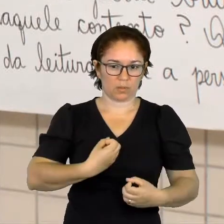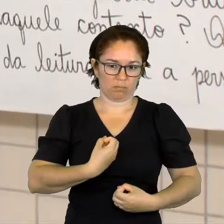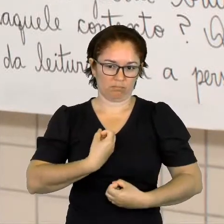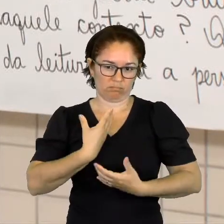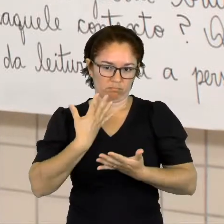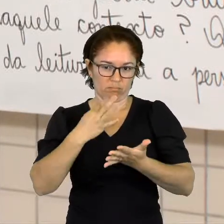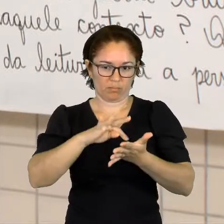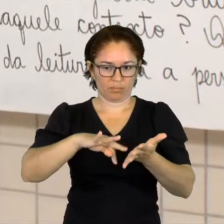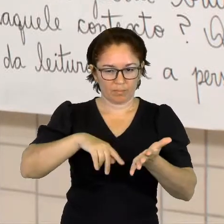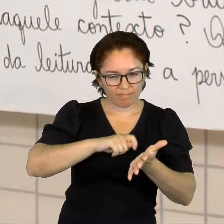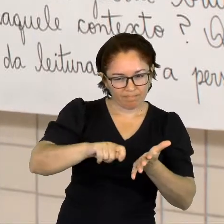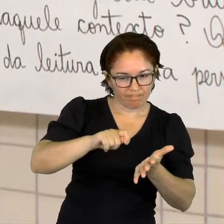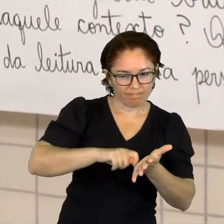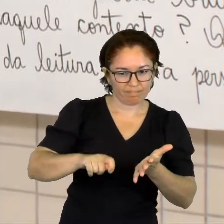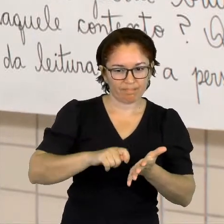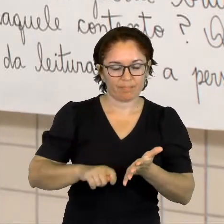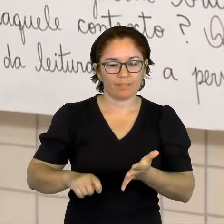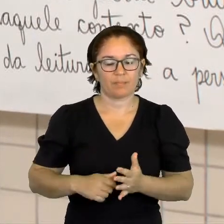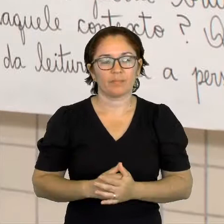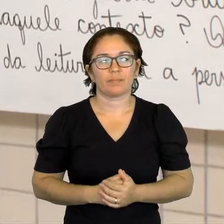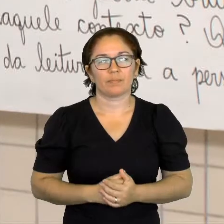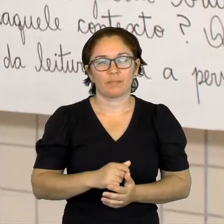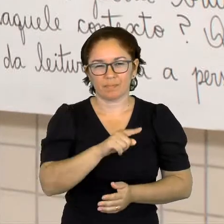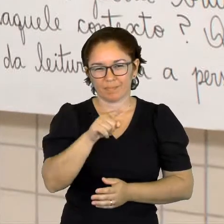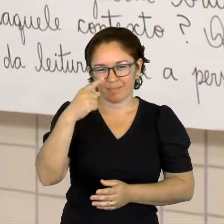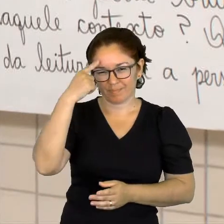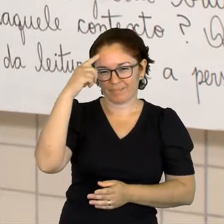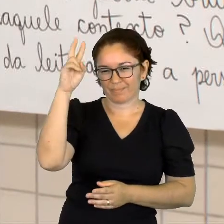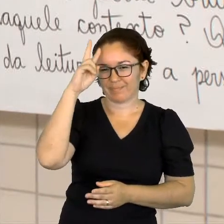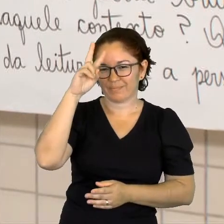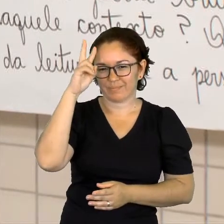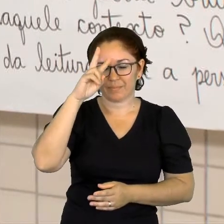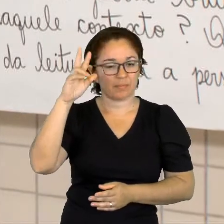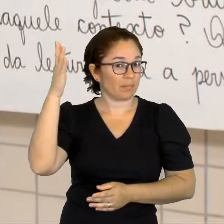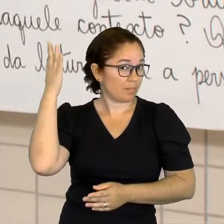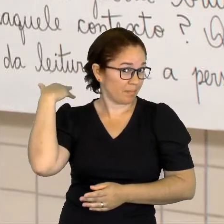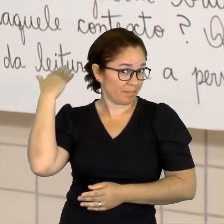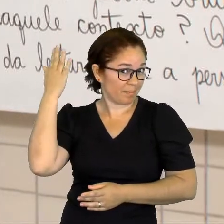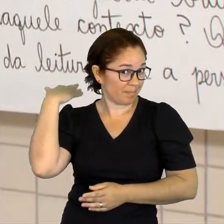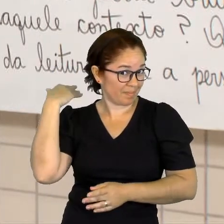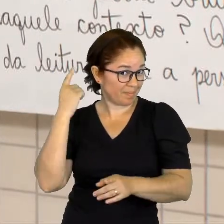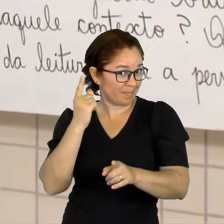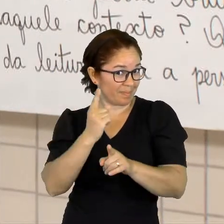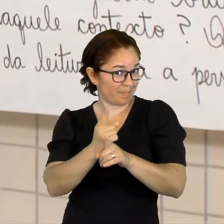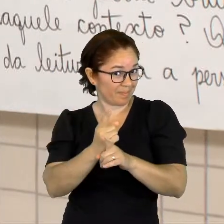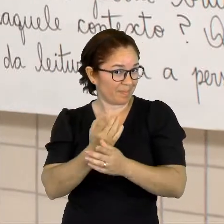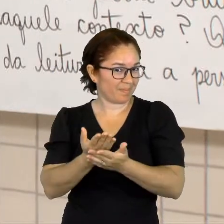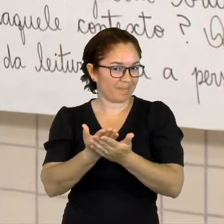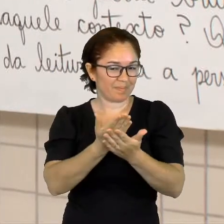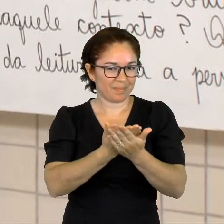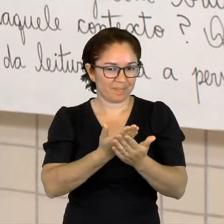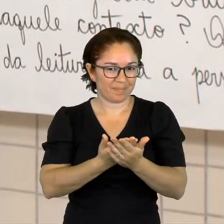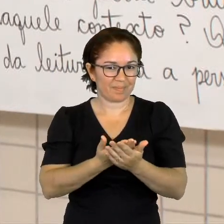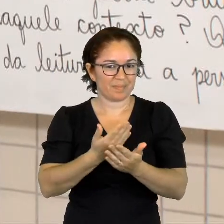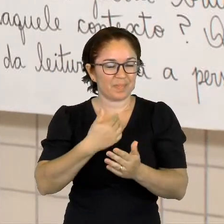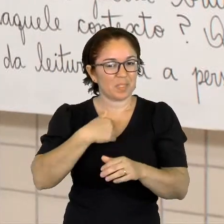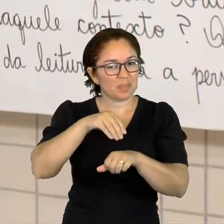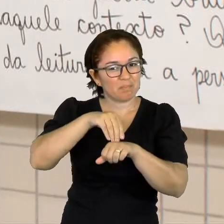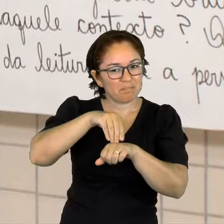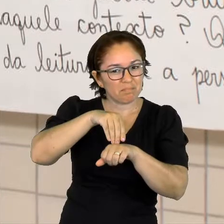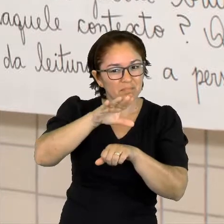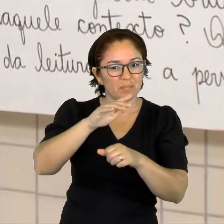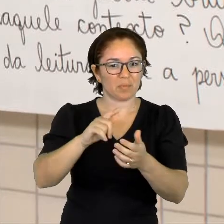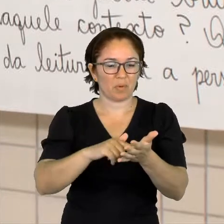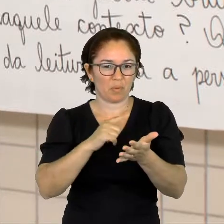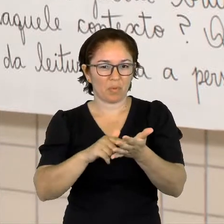chamam nessa disciplina. Vocês lembram que na nossa aula anterior eu fiz a indicação literária, do livro A Menina